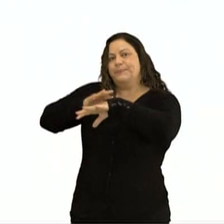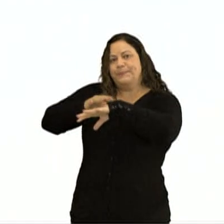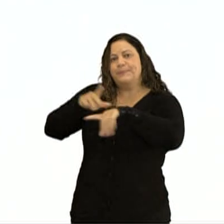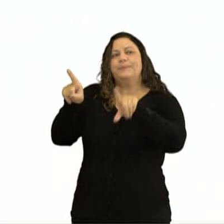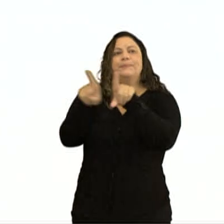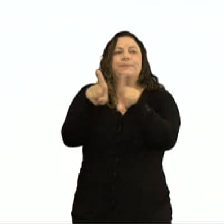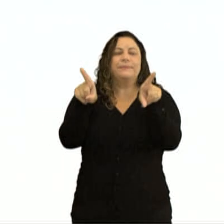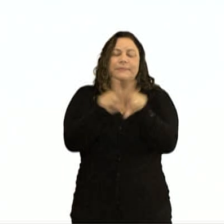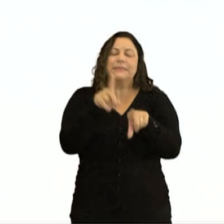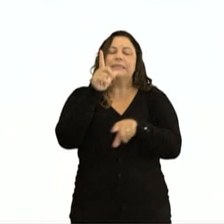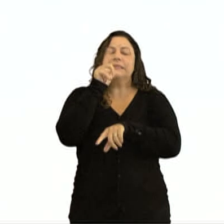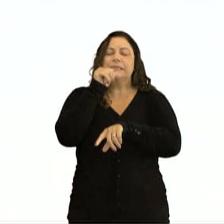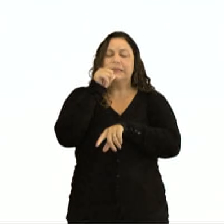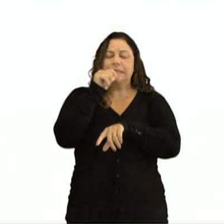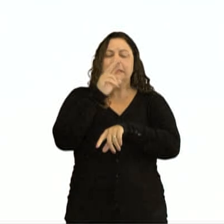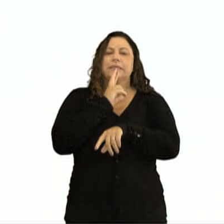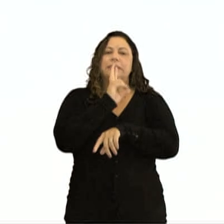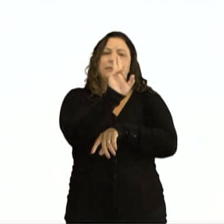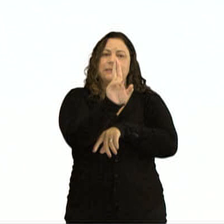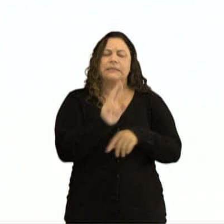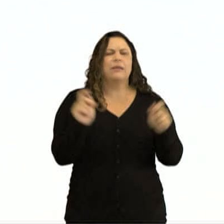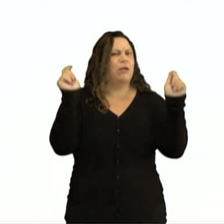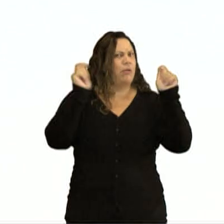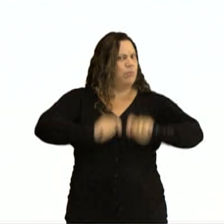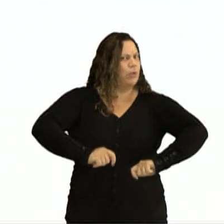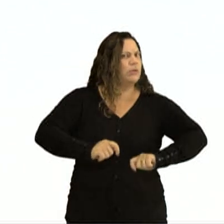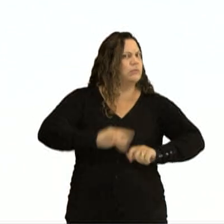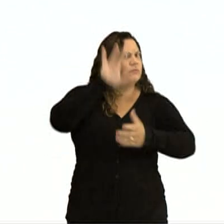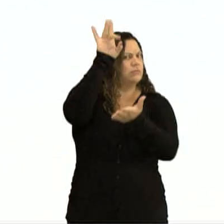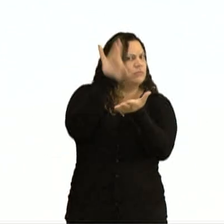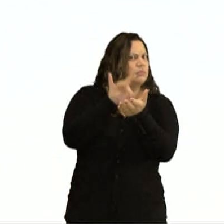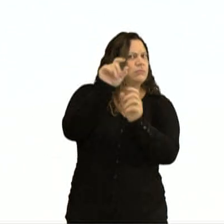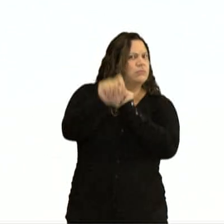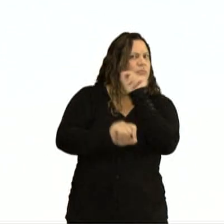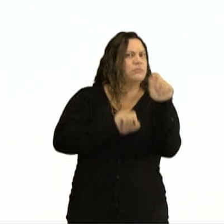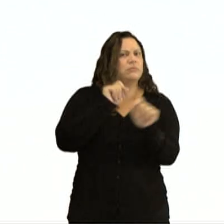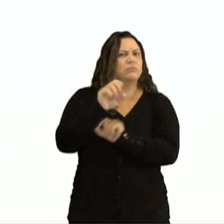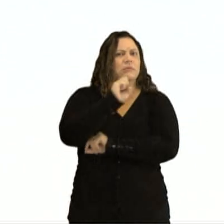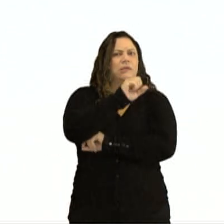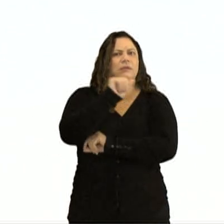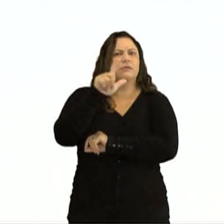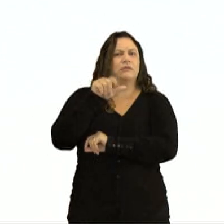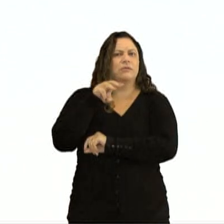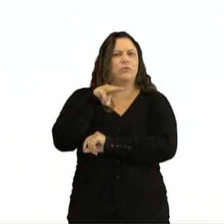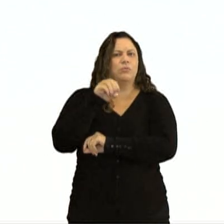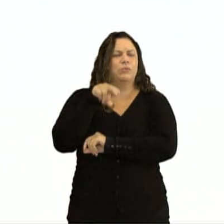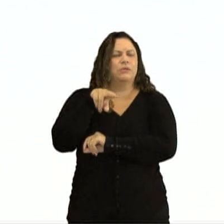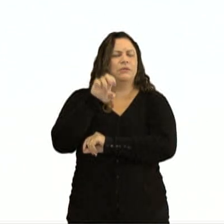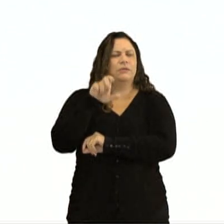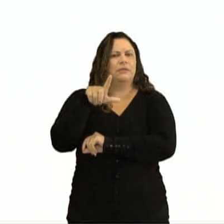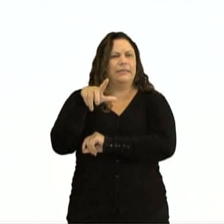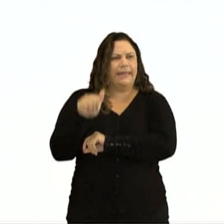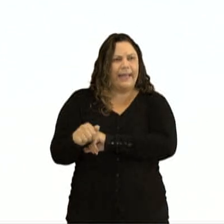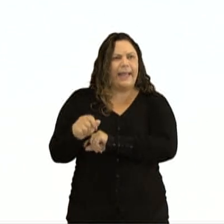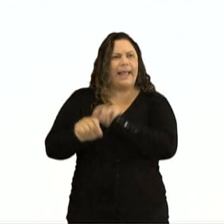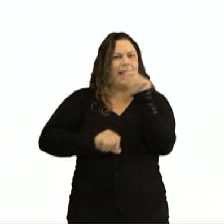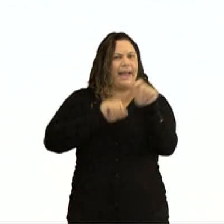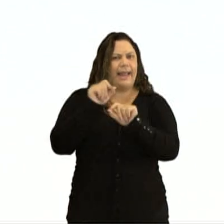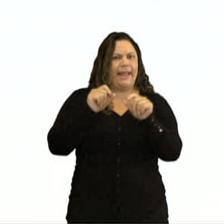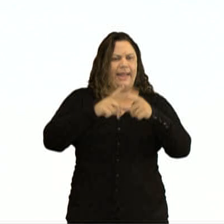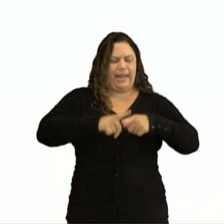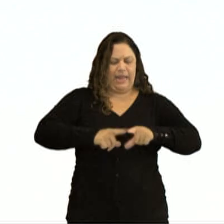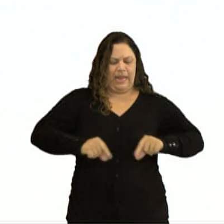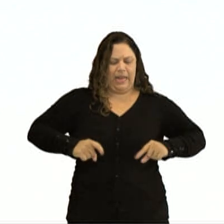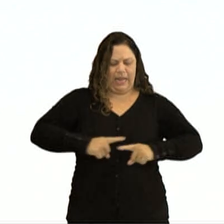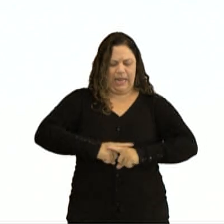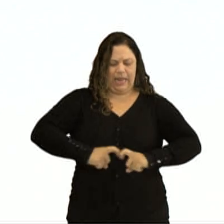transmitidas através da água, responda. Podemos afirmar que a Salmonella enterica tifo é uma lombriga e